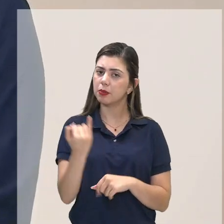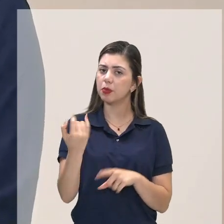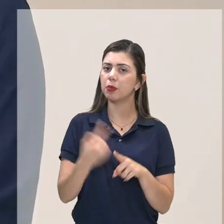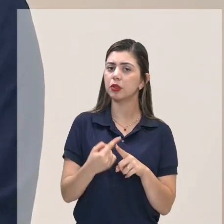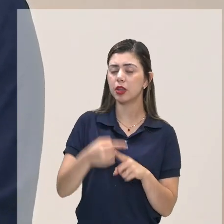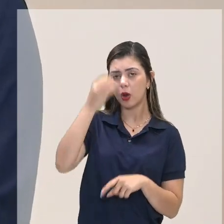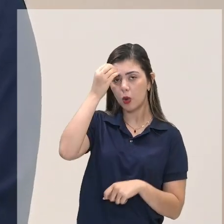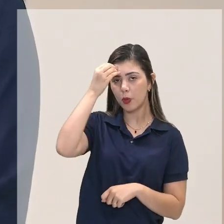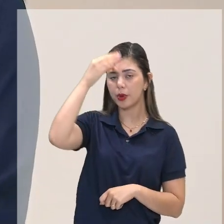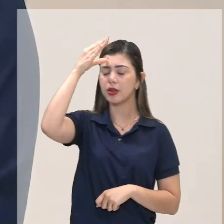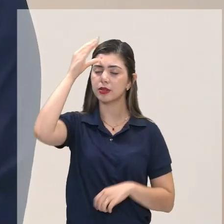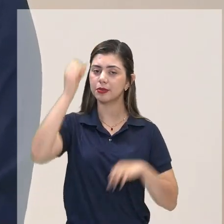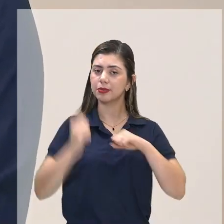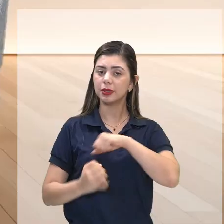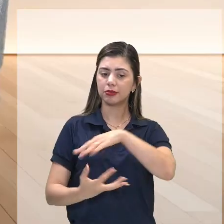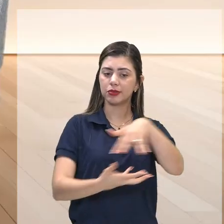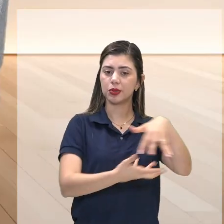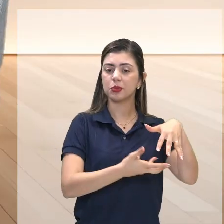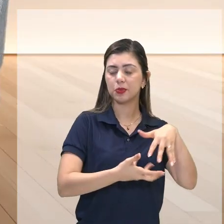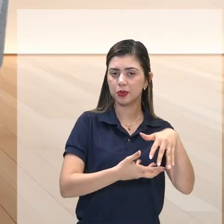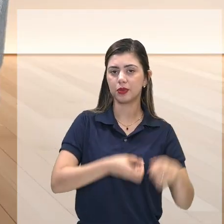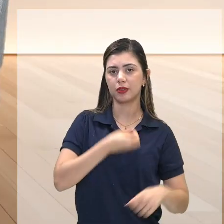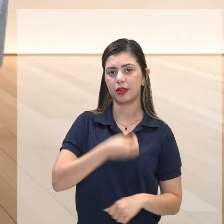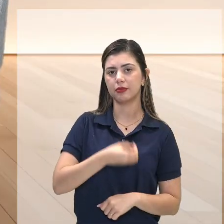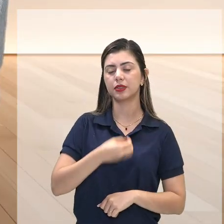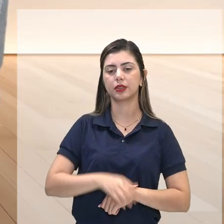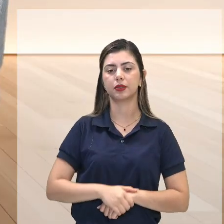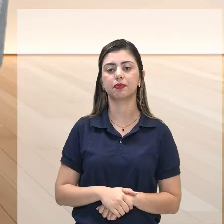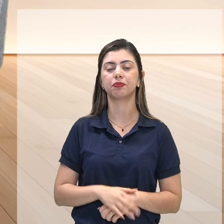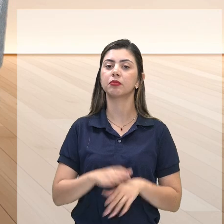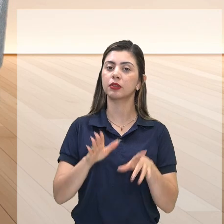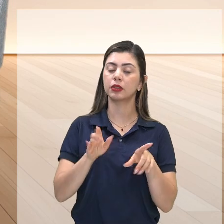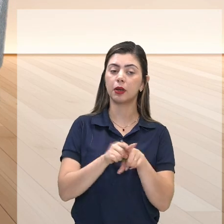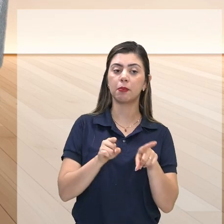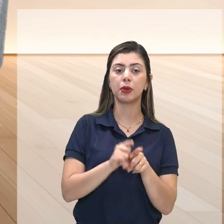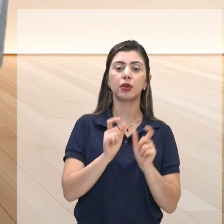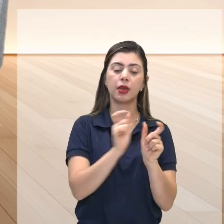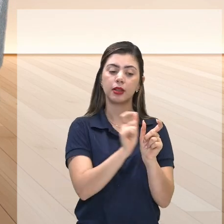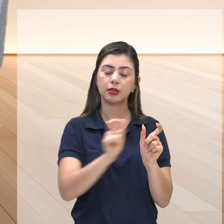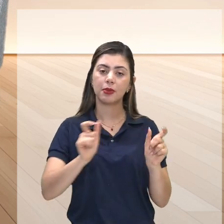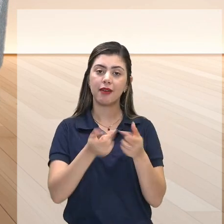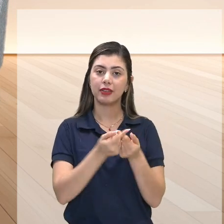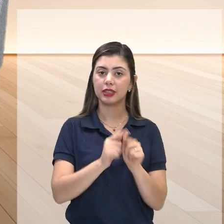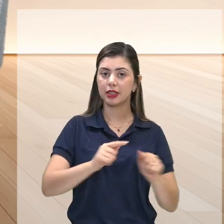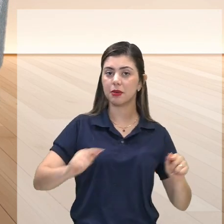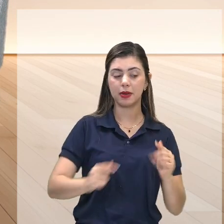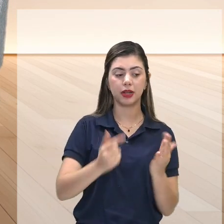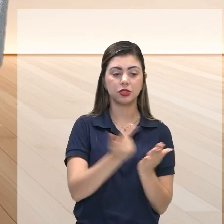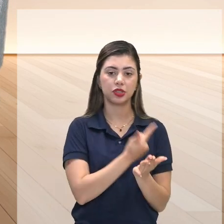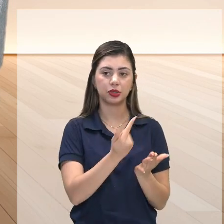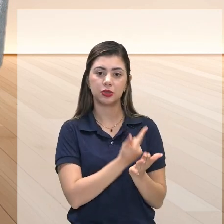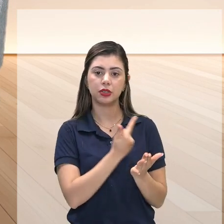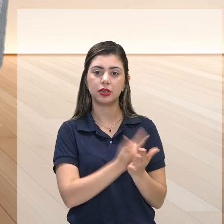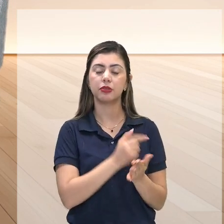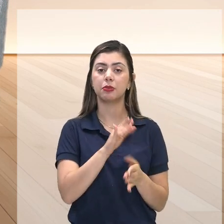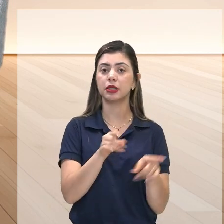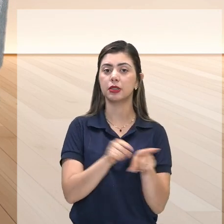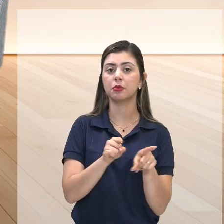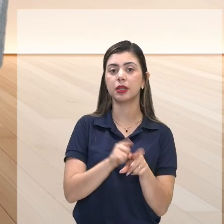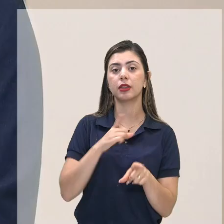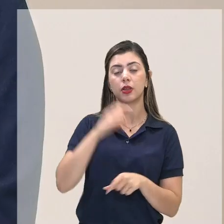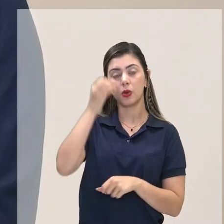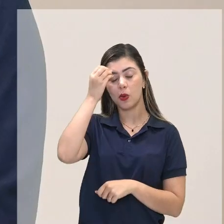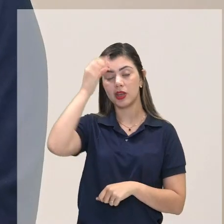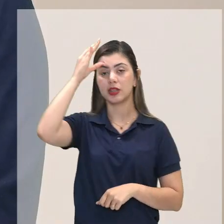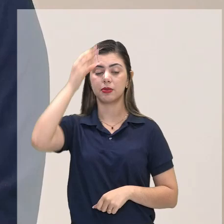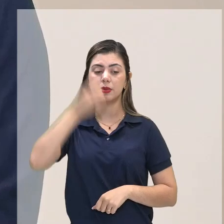do mundo também, né? Show. Além do conhecimento das palavras, aquelas que nós encontramos nos livros, nós temos também o conhecimento do